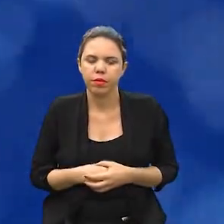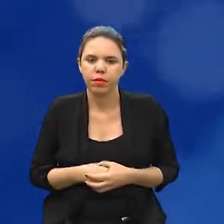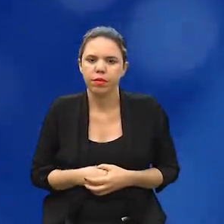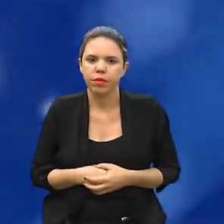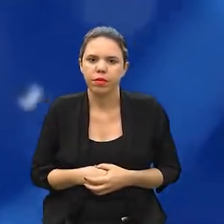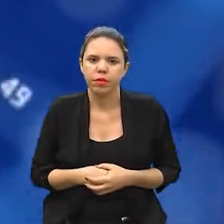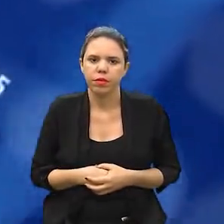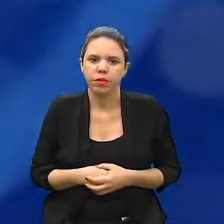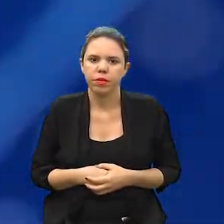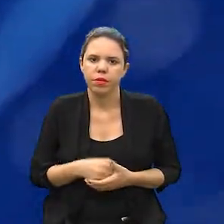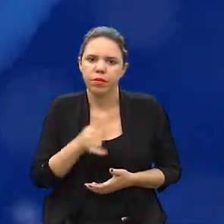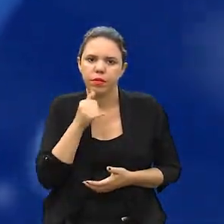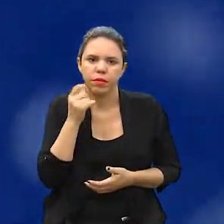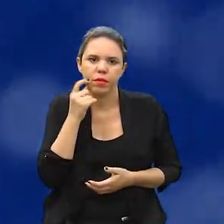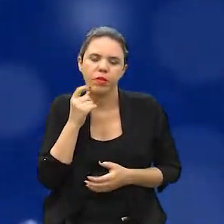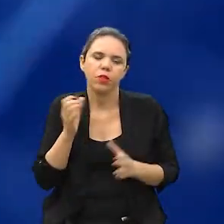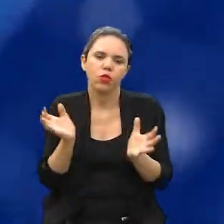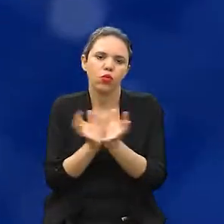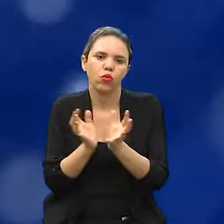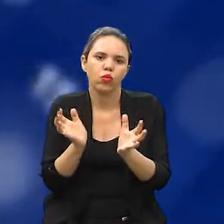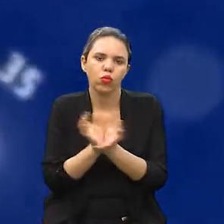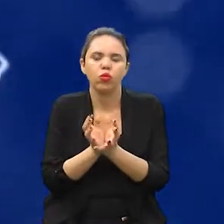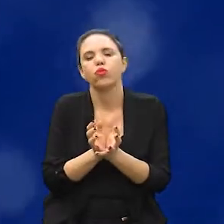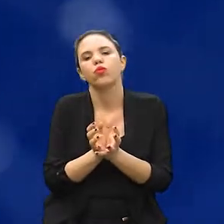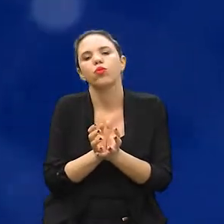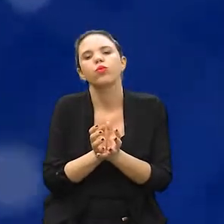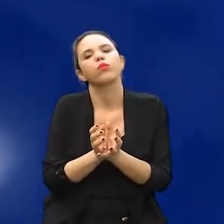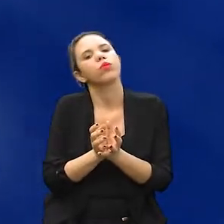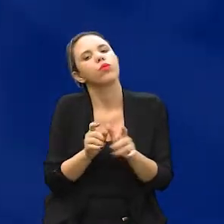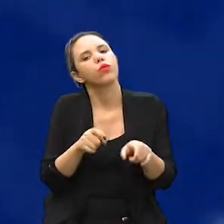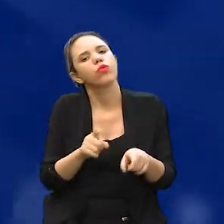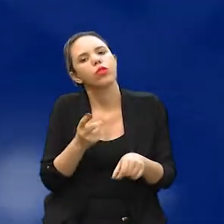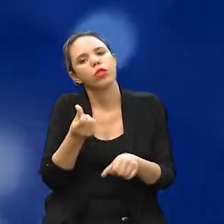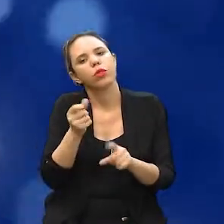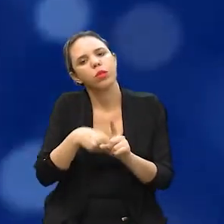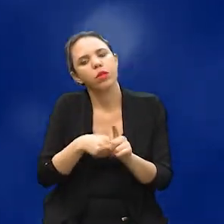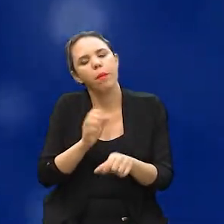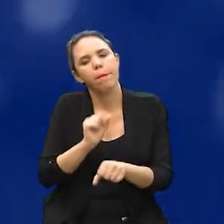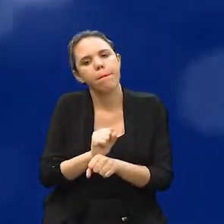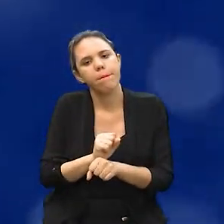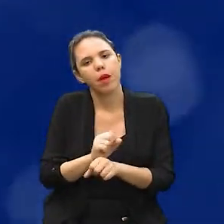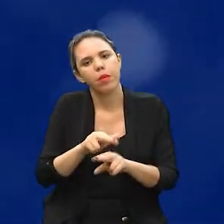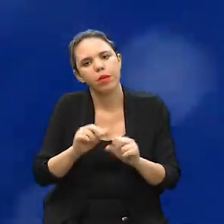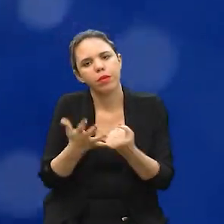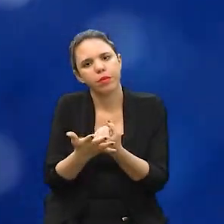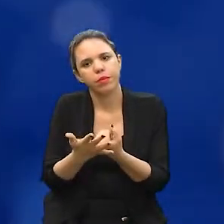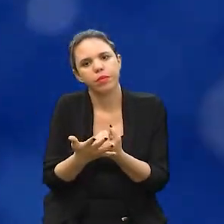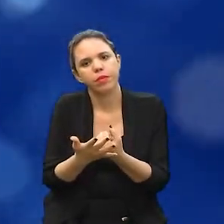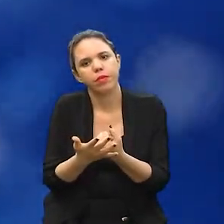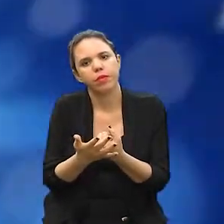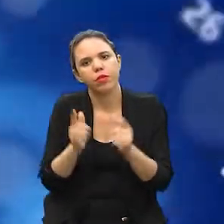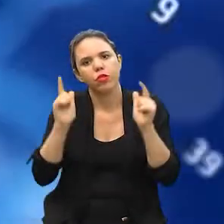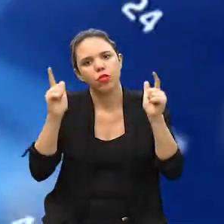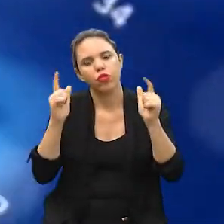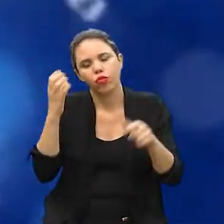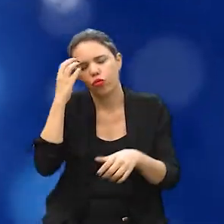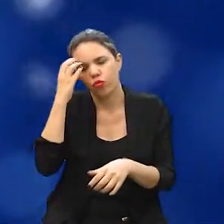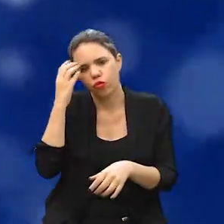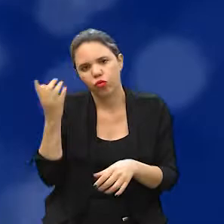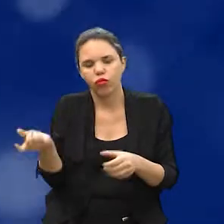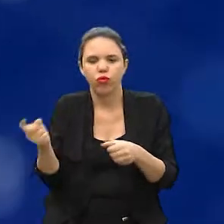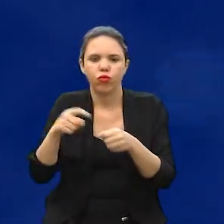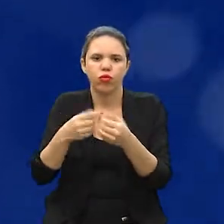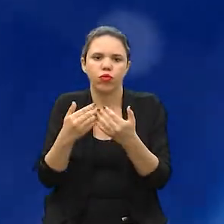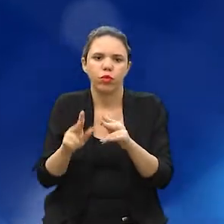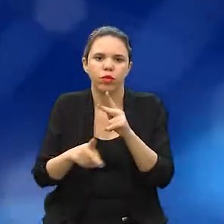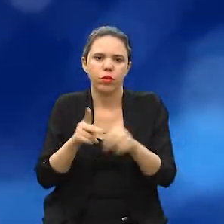o Interiorano Comedy Club. Depois de 6 meses parado por causa da pandemia, a casa, que fica lá no Taquaral, volta